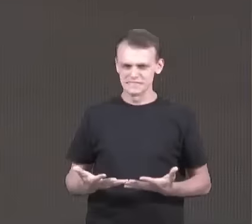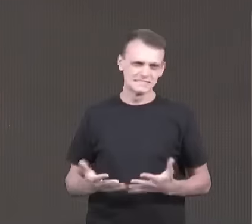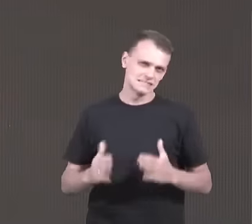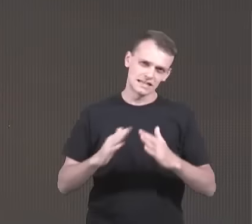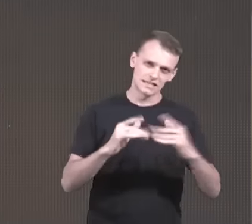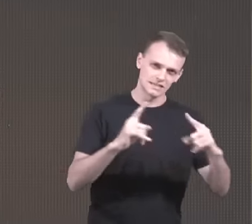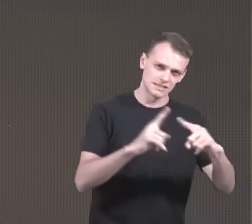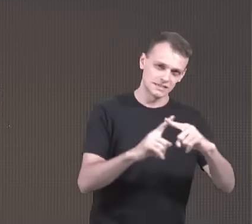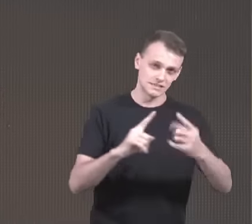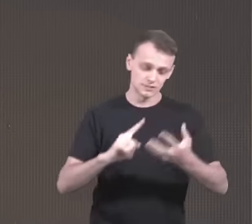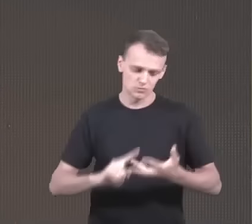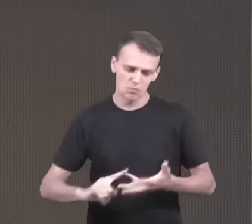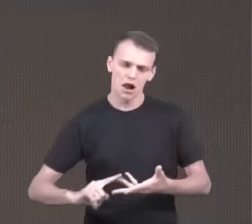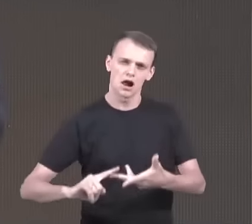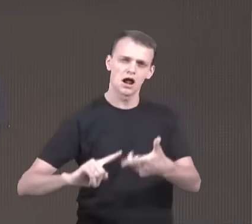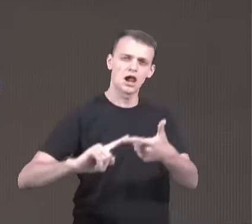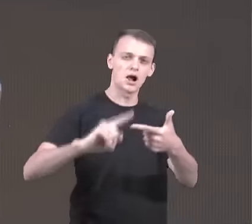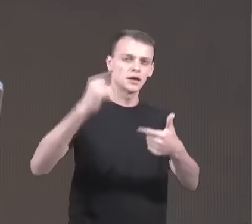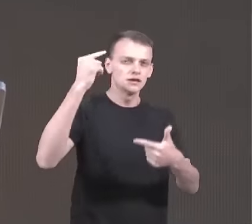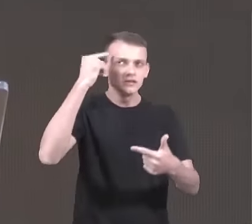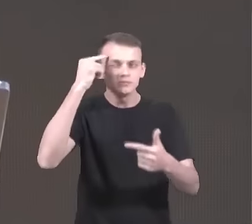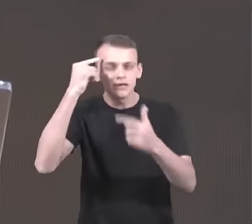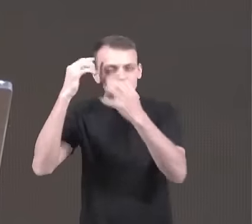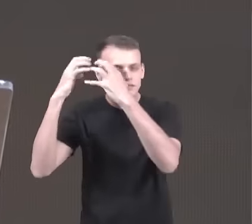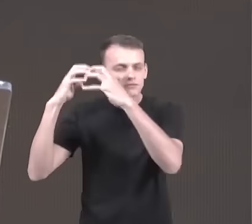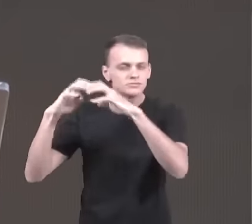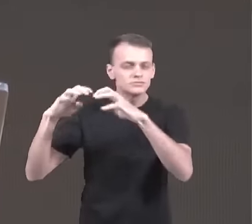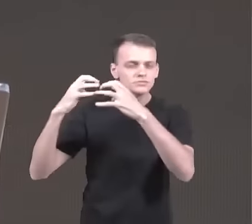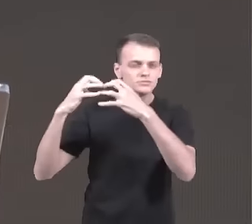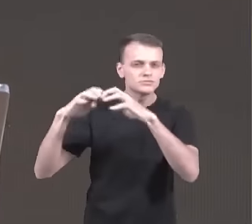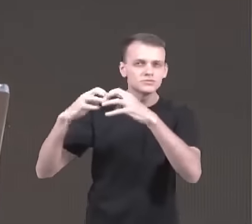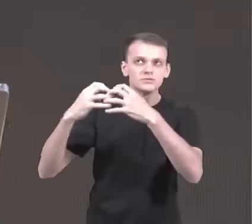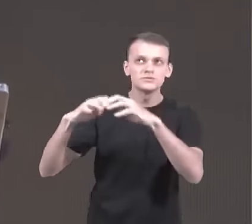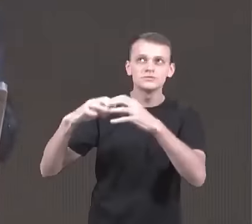Denominações foram formadas pensando no arrebatamento.